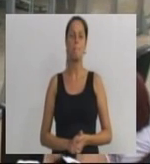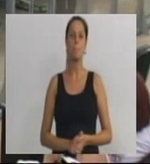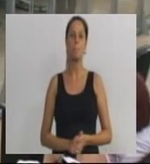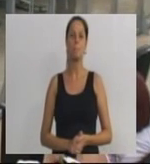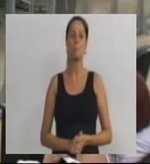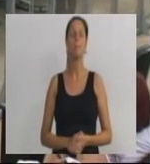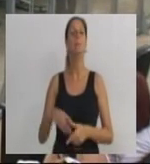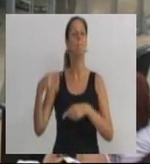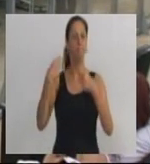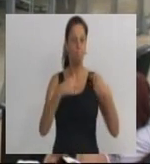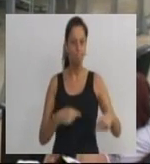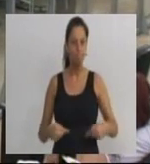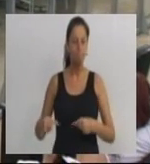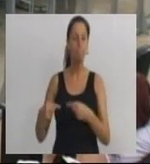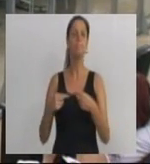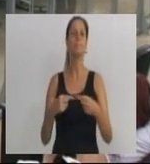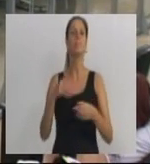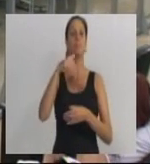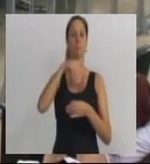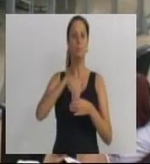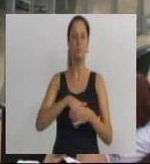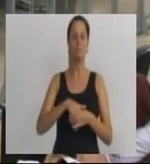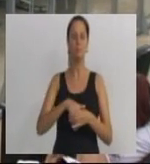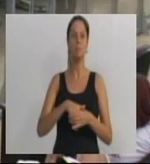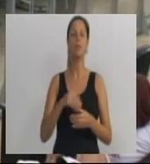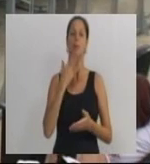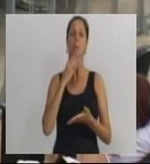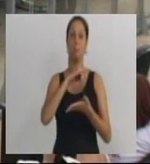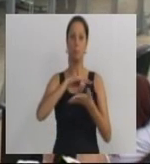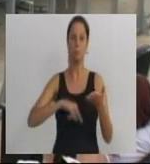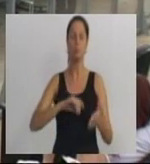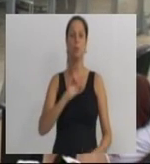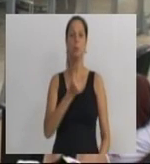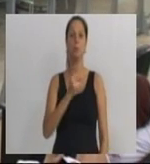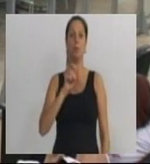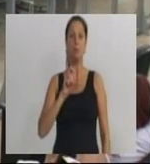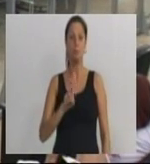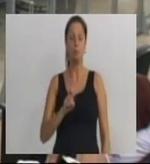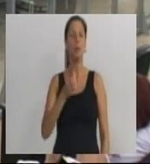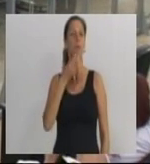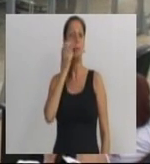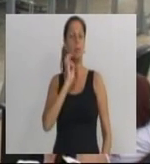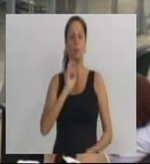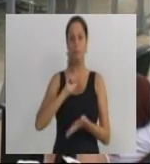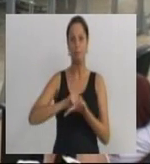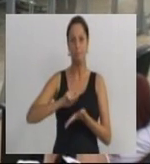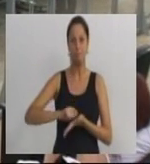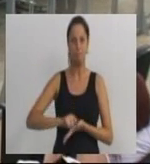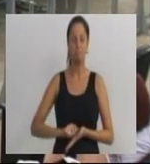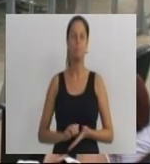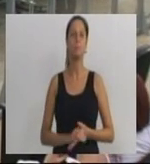Em discussão? Em votação, requerimento 85 de autoria do vereador Wanderley Paulo de Oliveira.